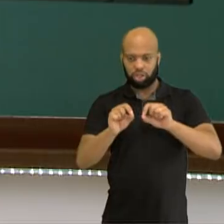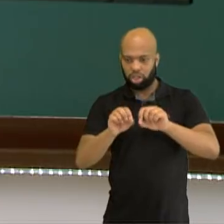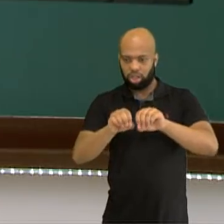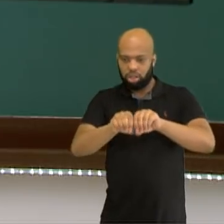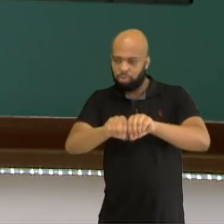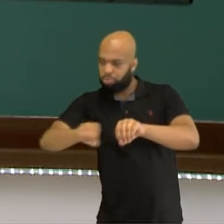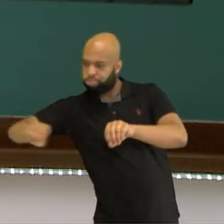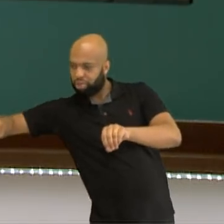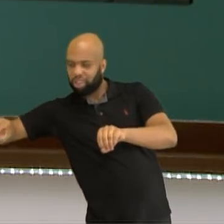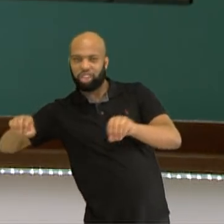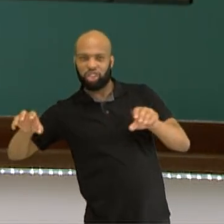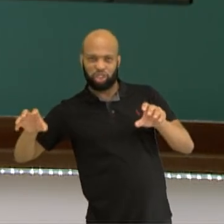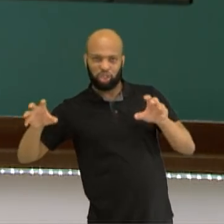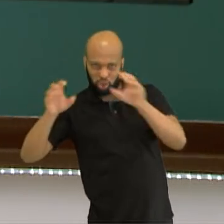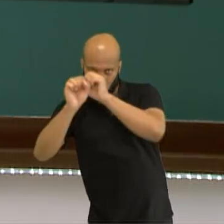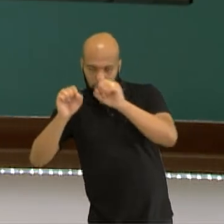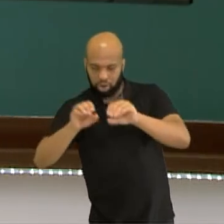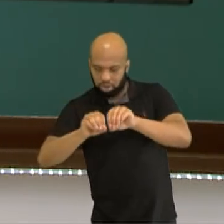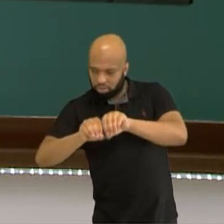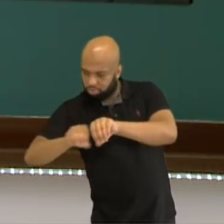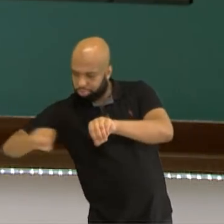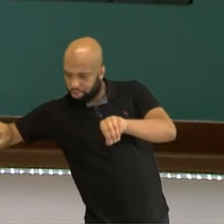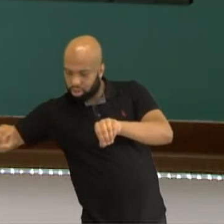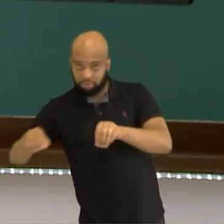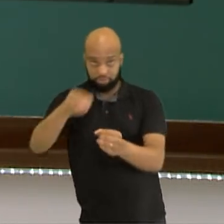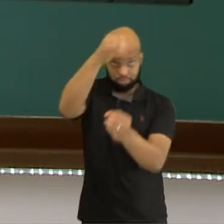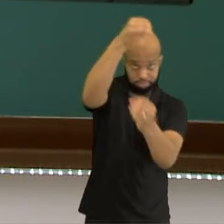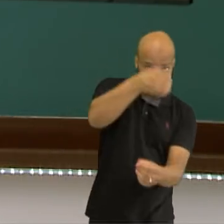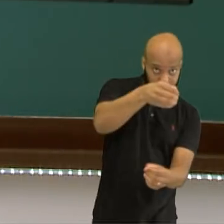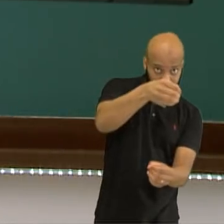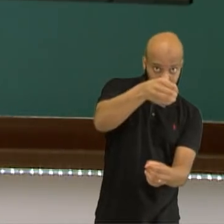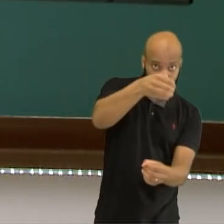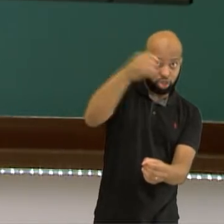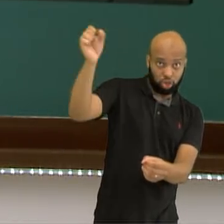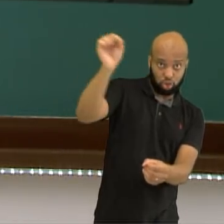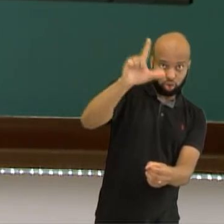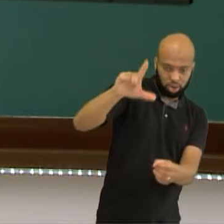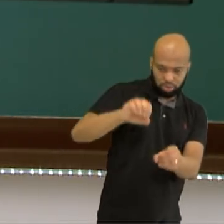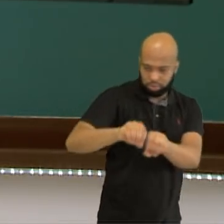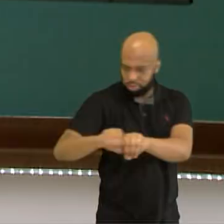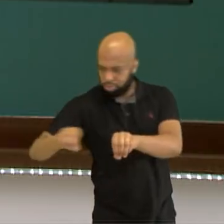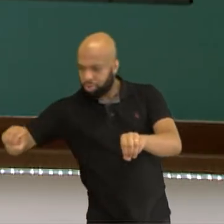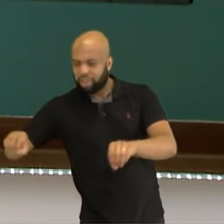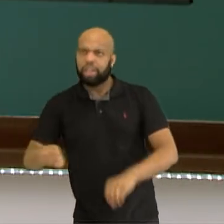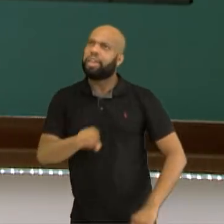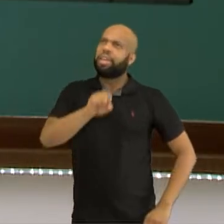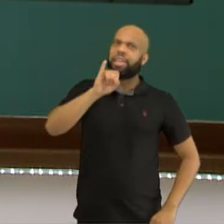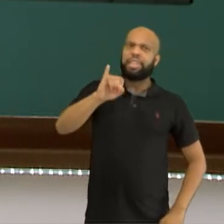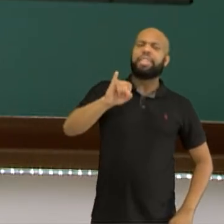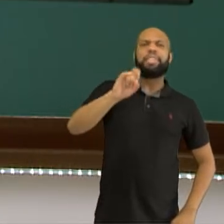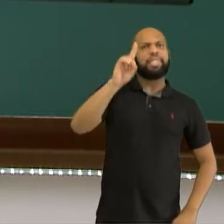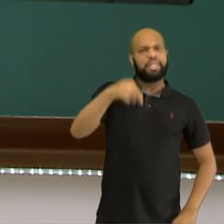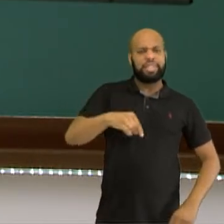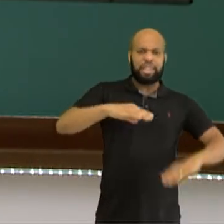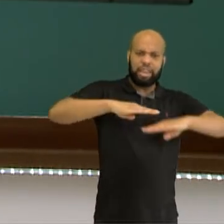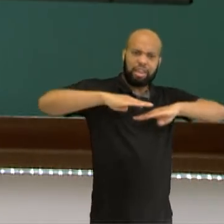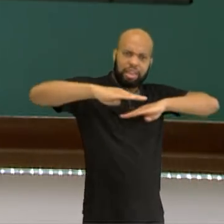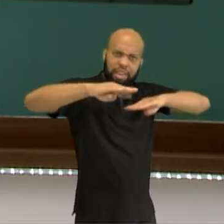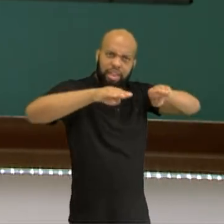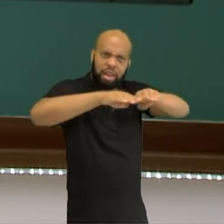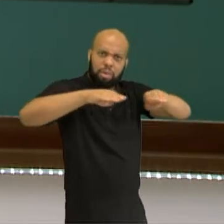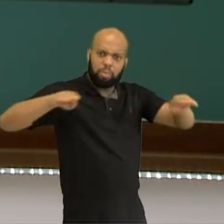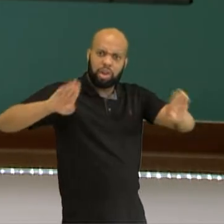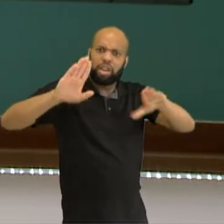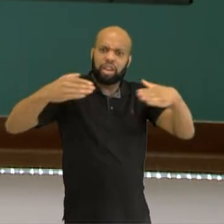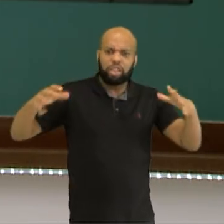fosse plana, seria igual em todos os locais, não faria sombra. E ele pensou: opa, existe uma